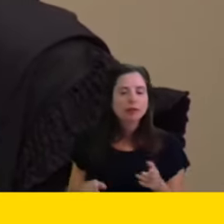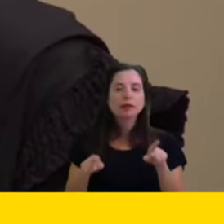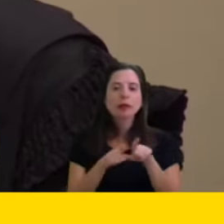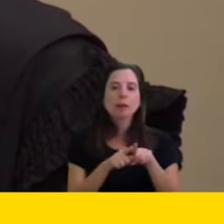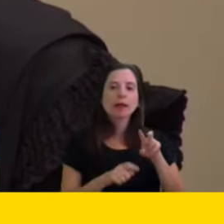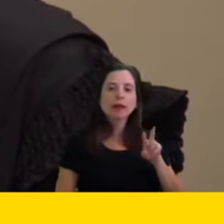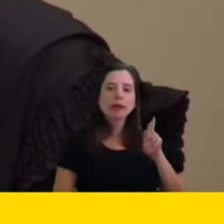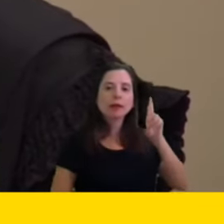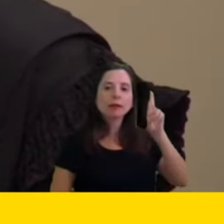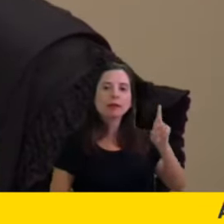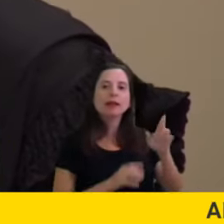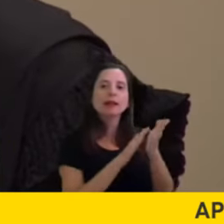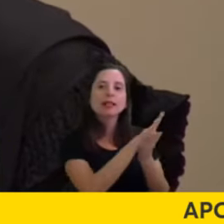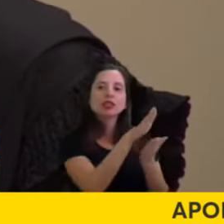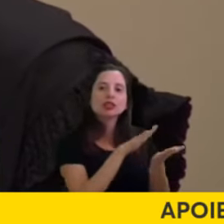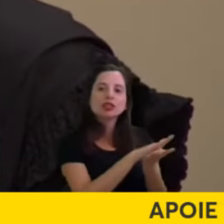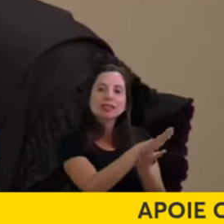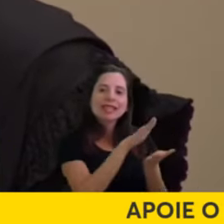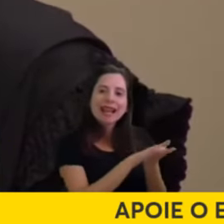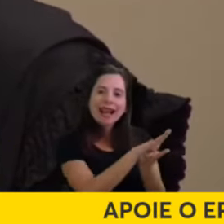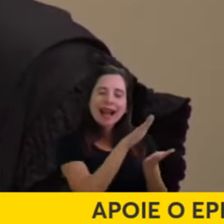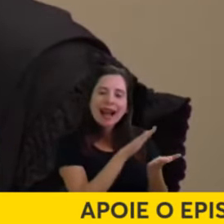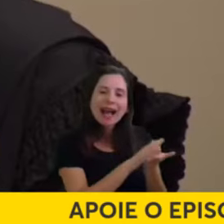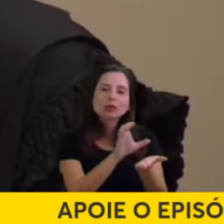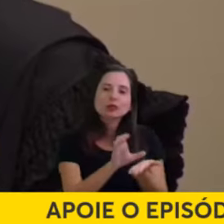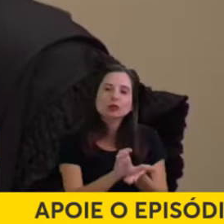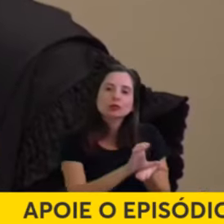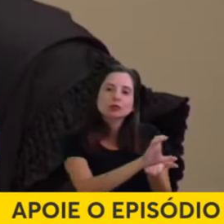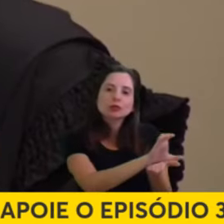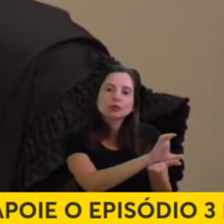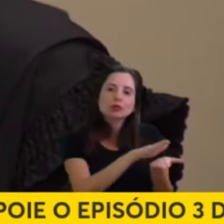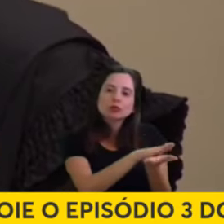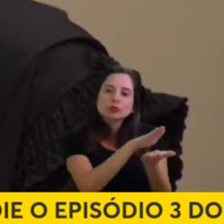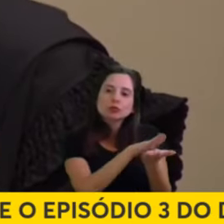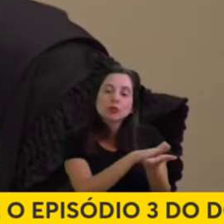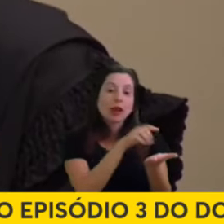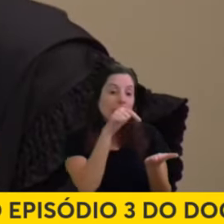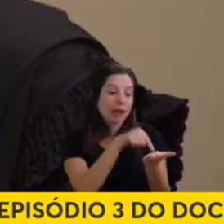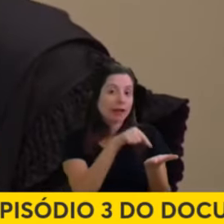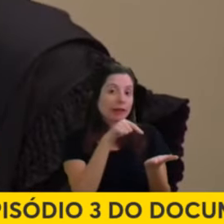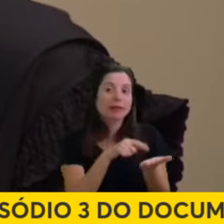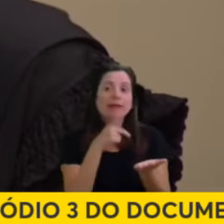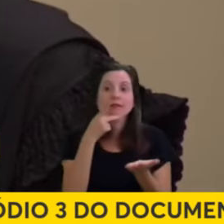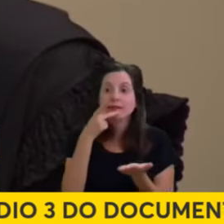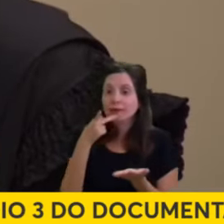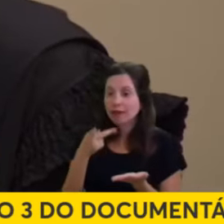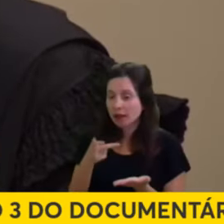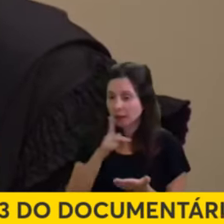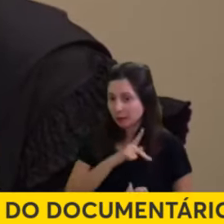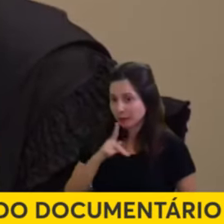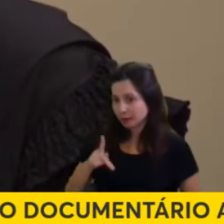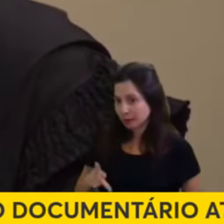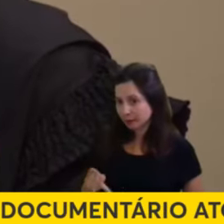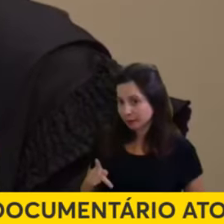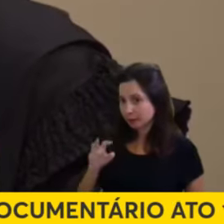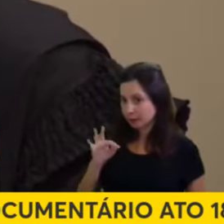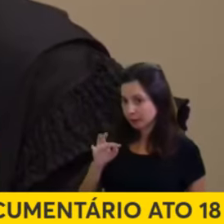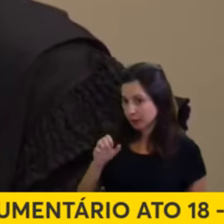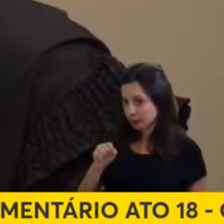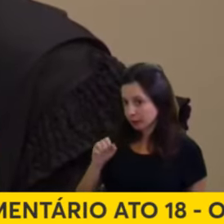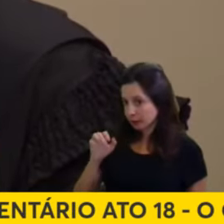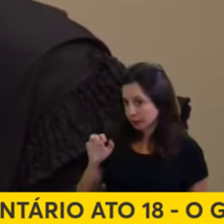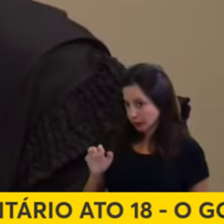apuração de gastos e gastos ilícitos de recursos aqui se presidente do TCE que admite essa discussão do abuso do poder